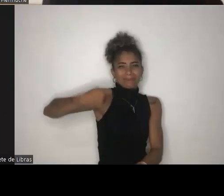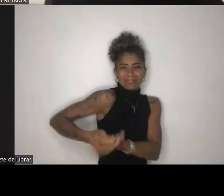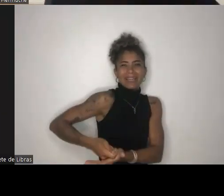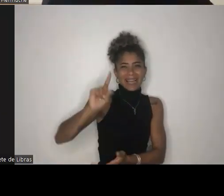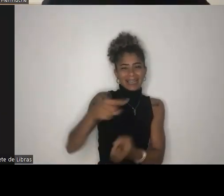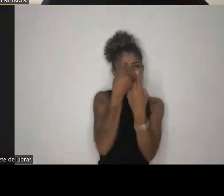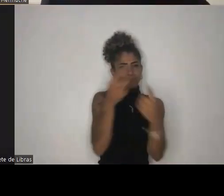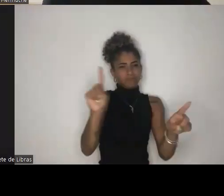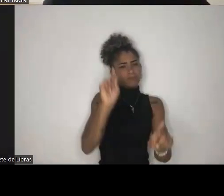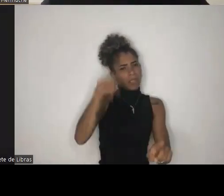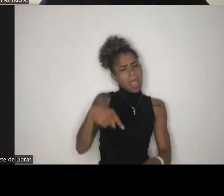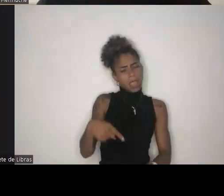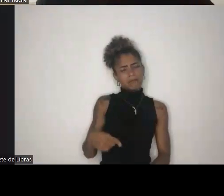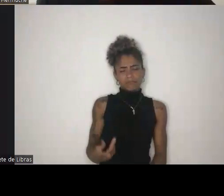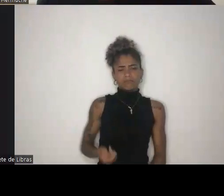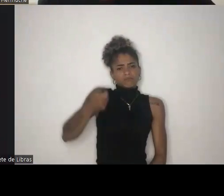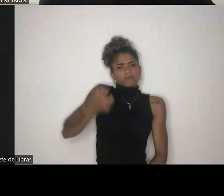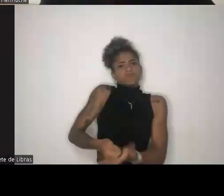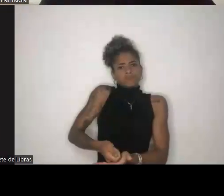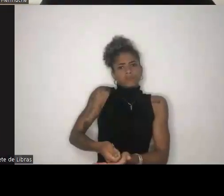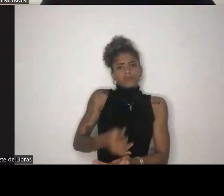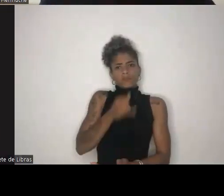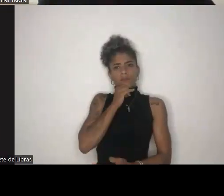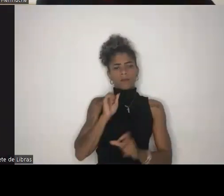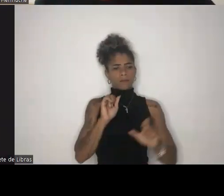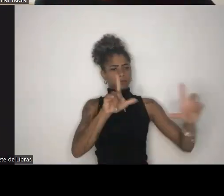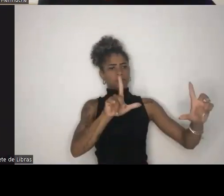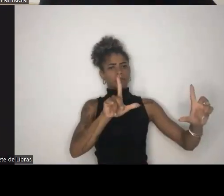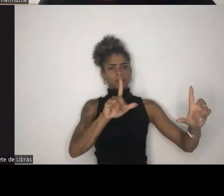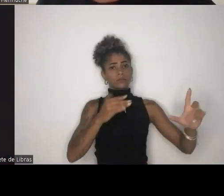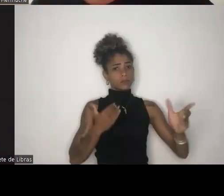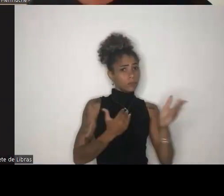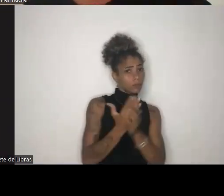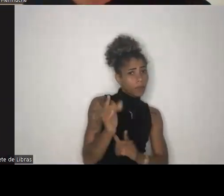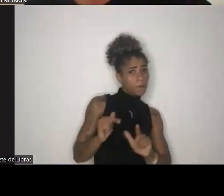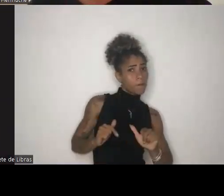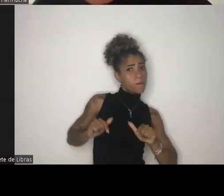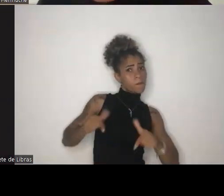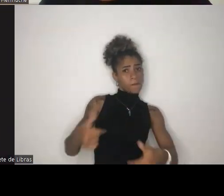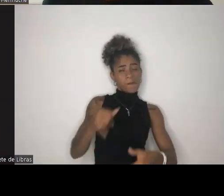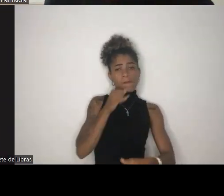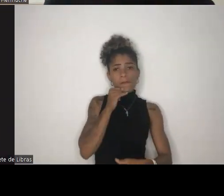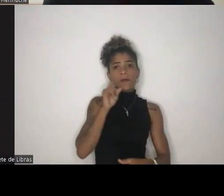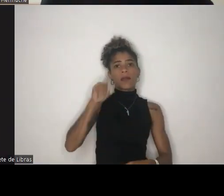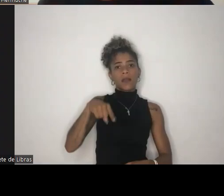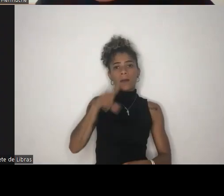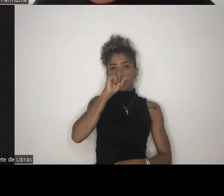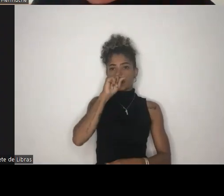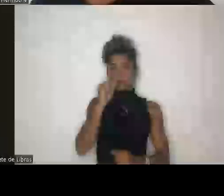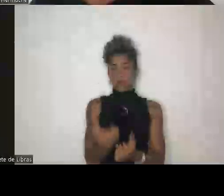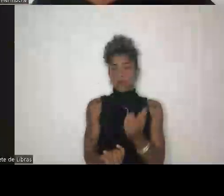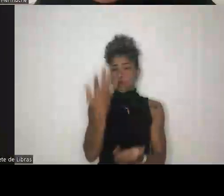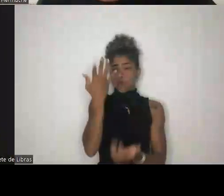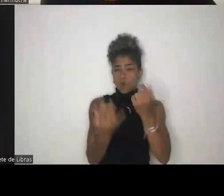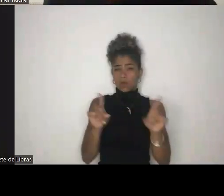é uma figura assim né aqui é o Bolero de Ravel a gente começou a executar aqui o pássaro de fogo do estravins que Pedro e